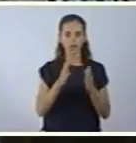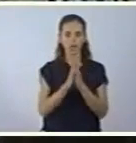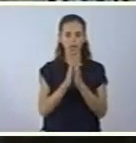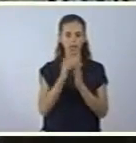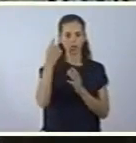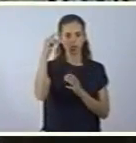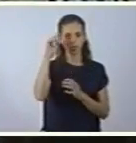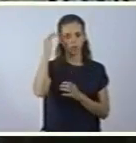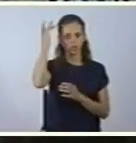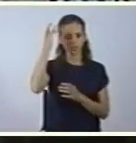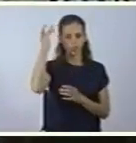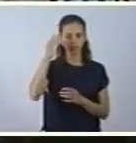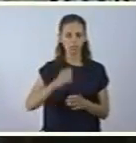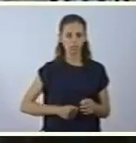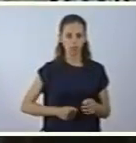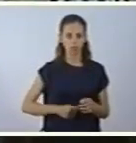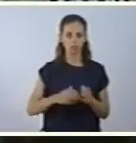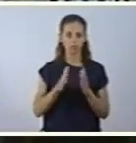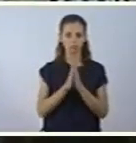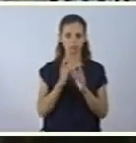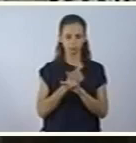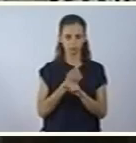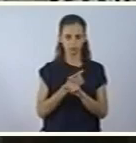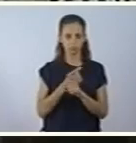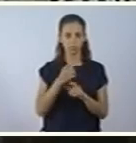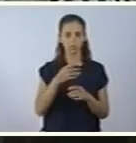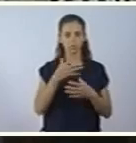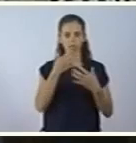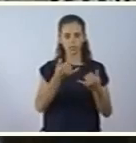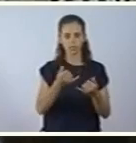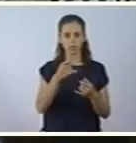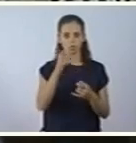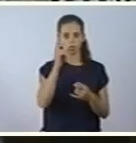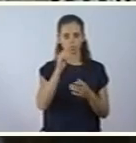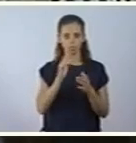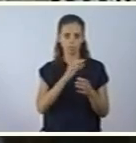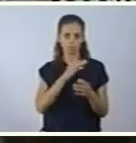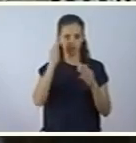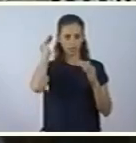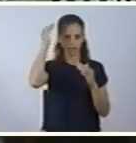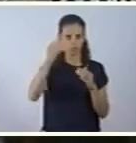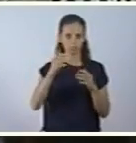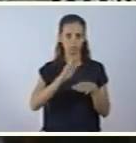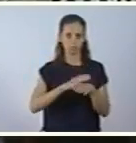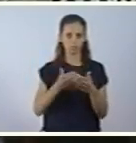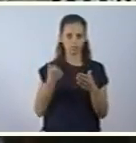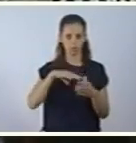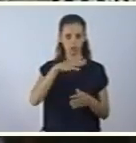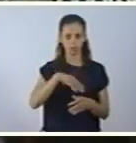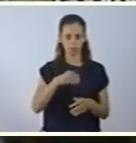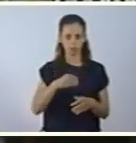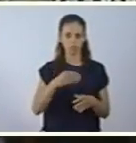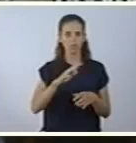na Igreja, una, santa, católica e apostólica. Professo um só batismo para a remissão dos pecados, e